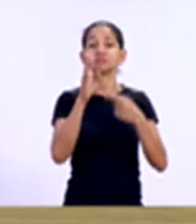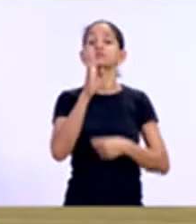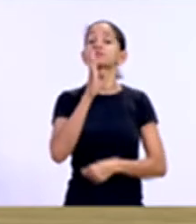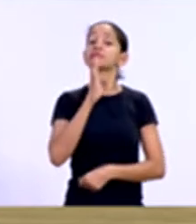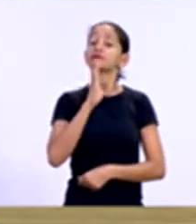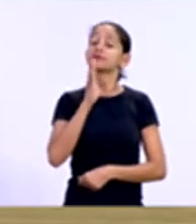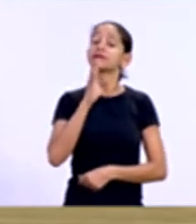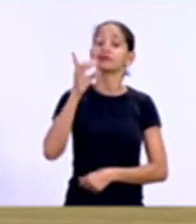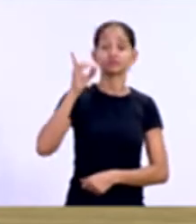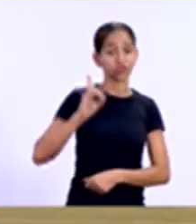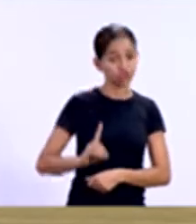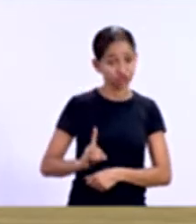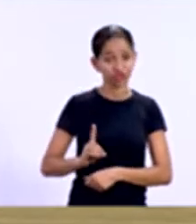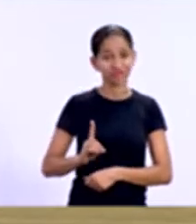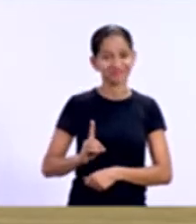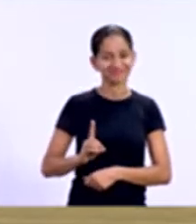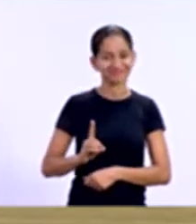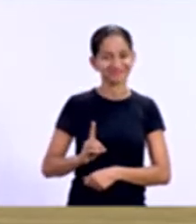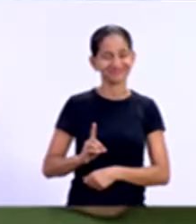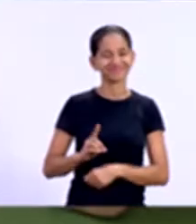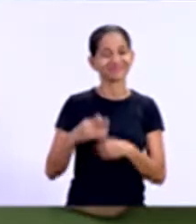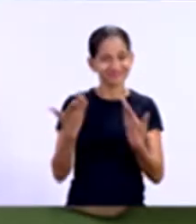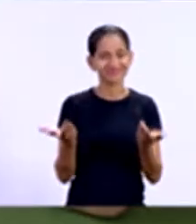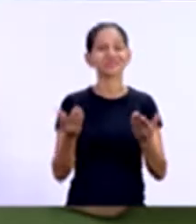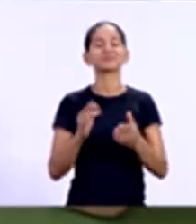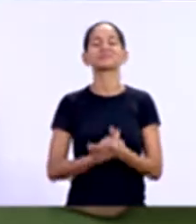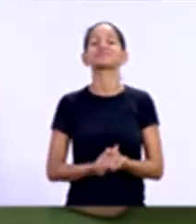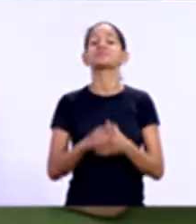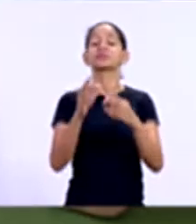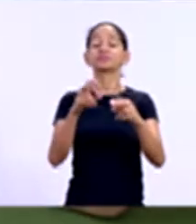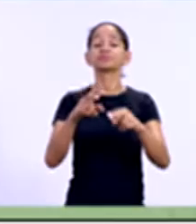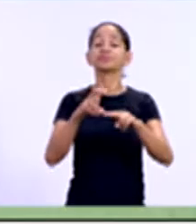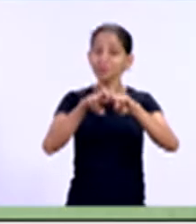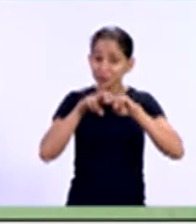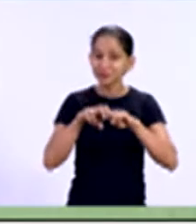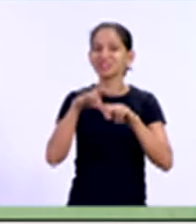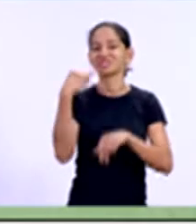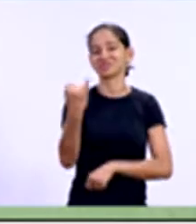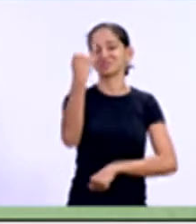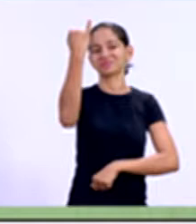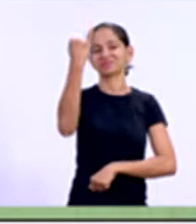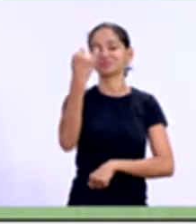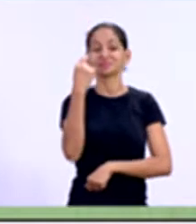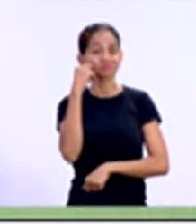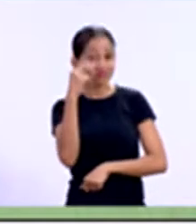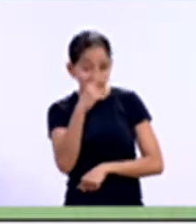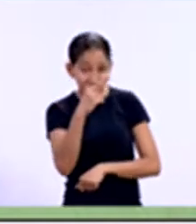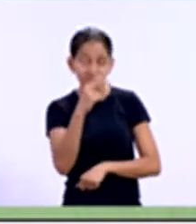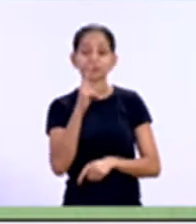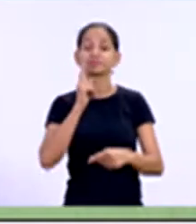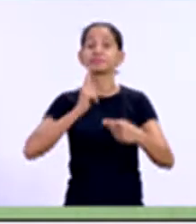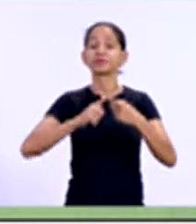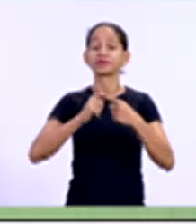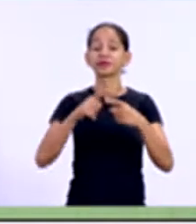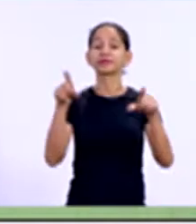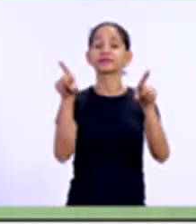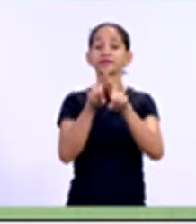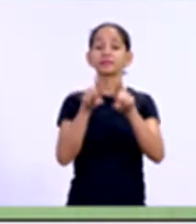deveres, seus direitos. Então, é importante também porque